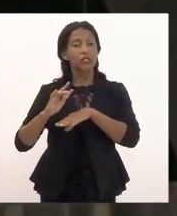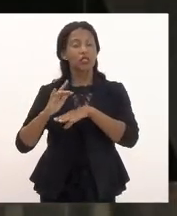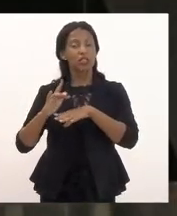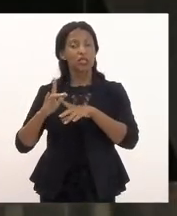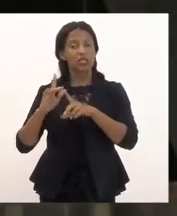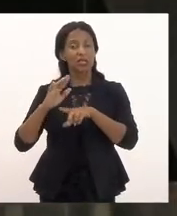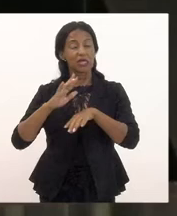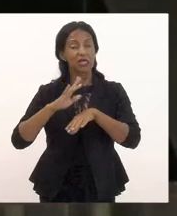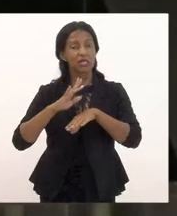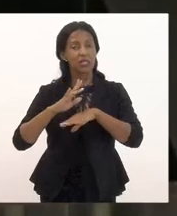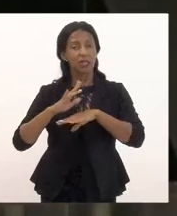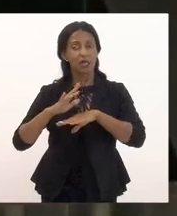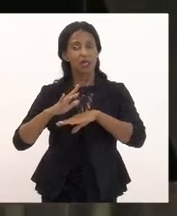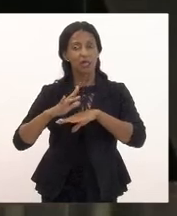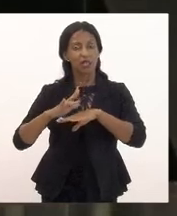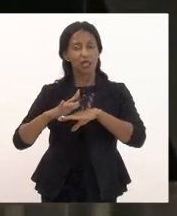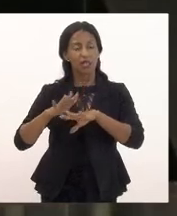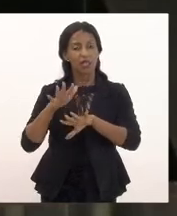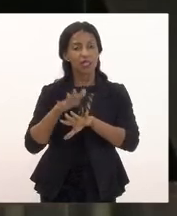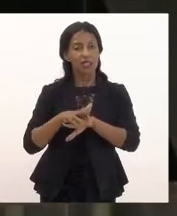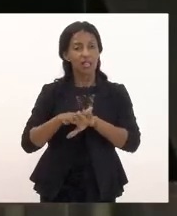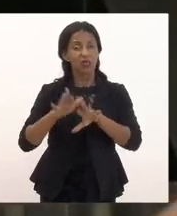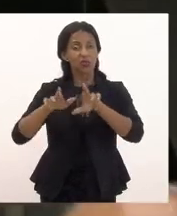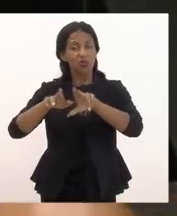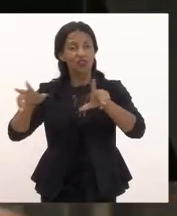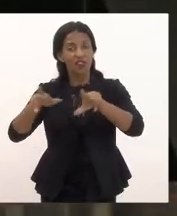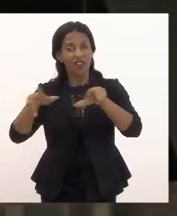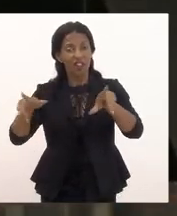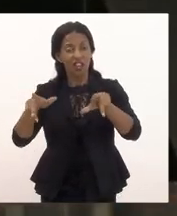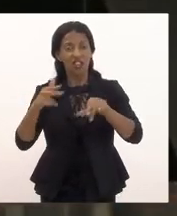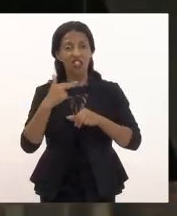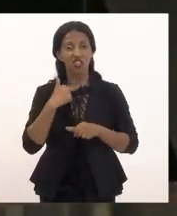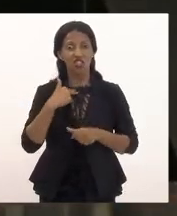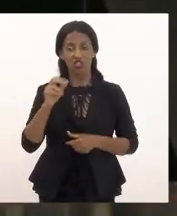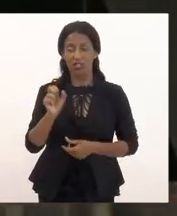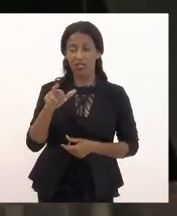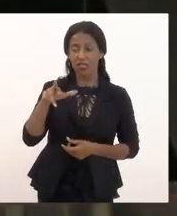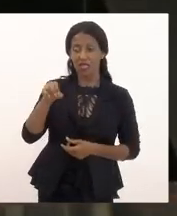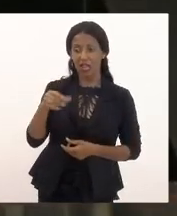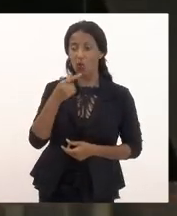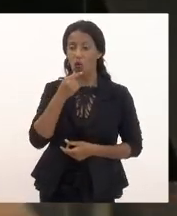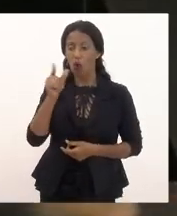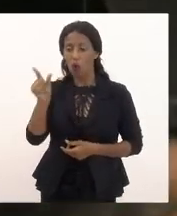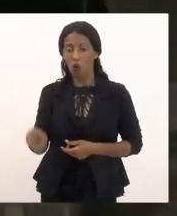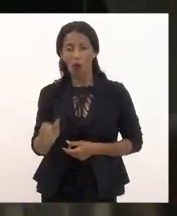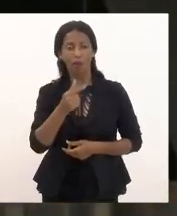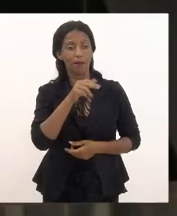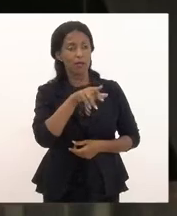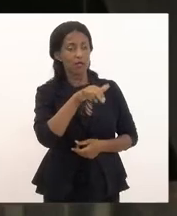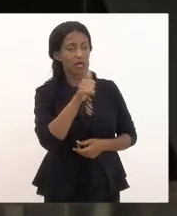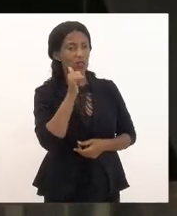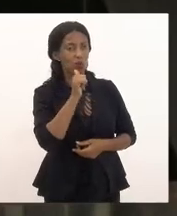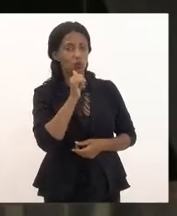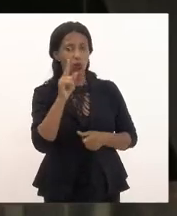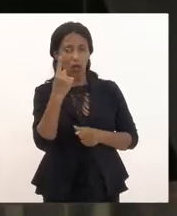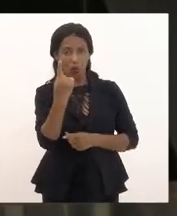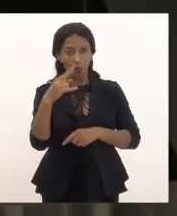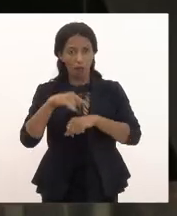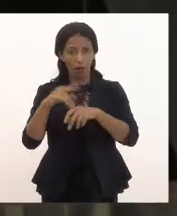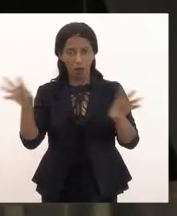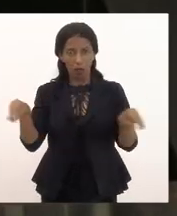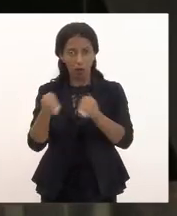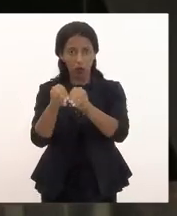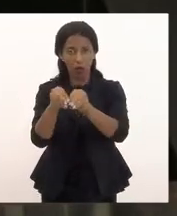diferente nos estabelecimentos comerciais e públicos no âmbito do Estado do Rio de Janeiro. Tal pauta, deputado